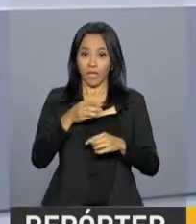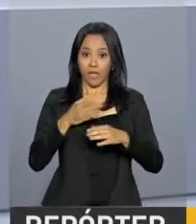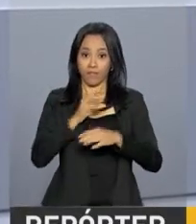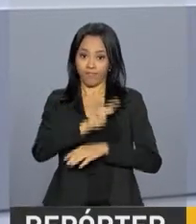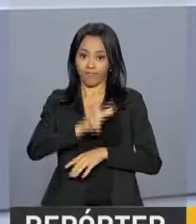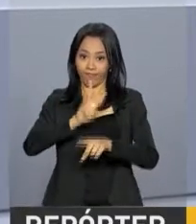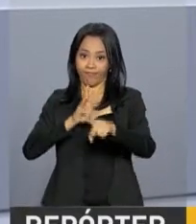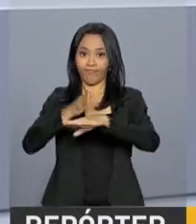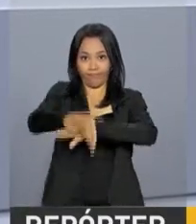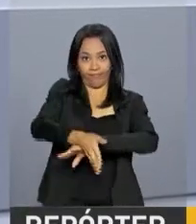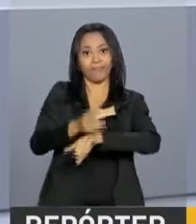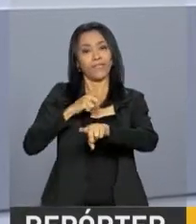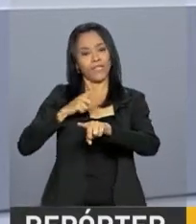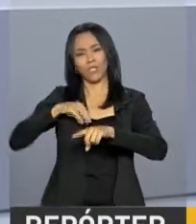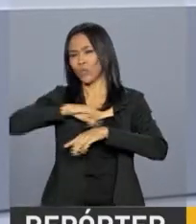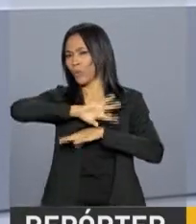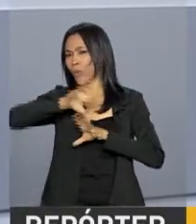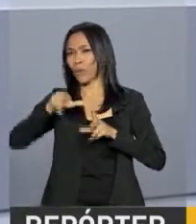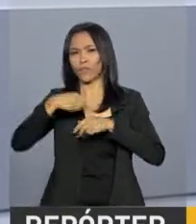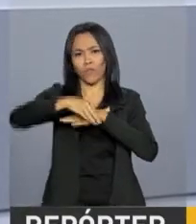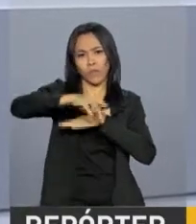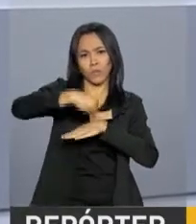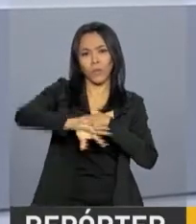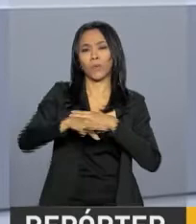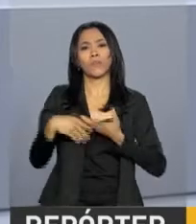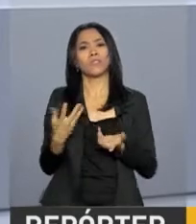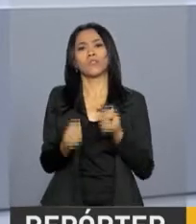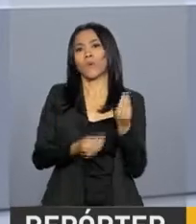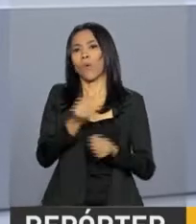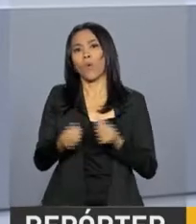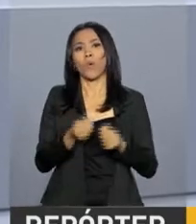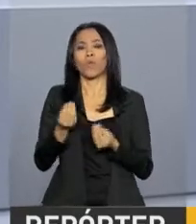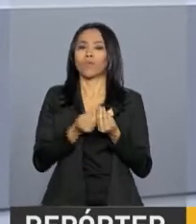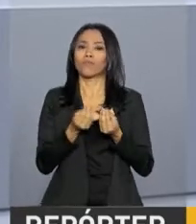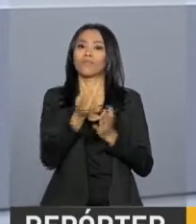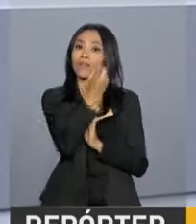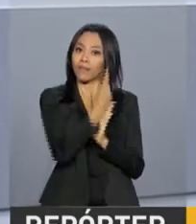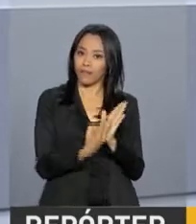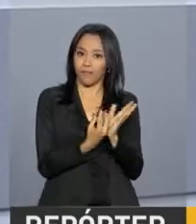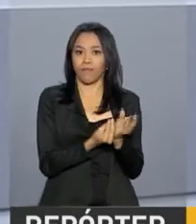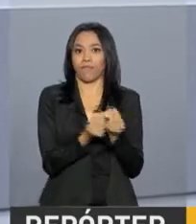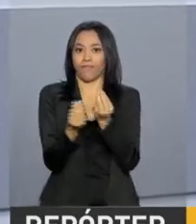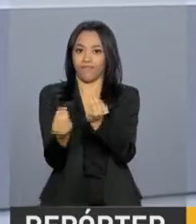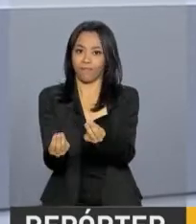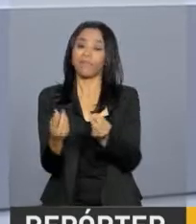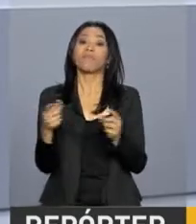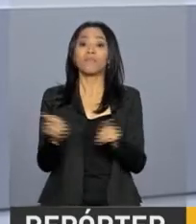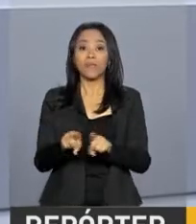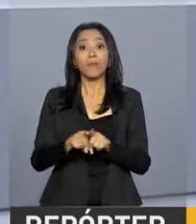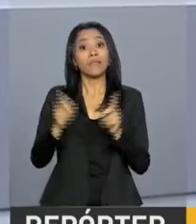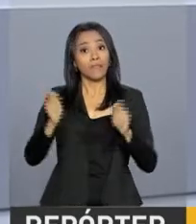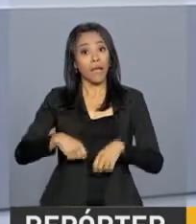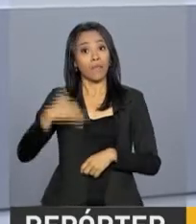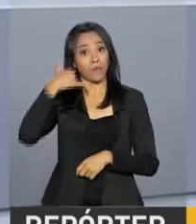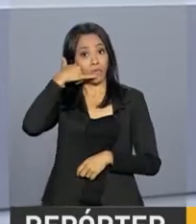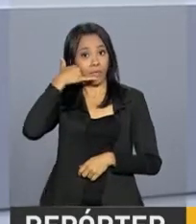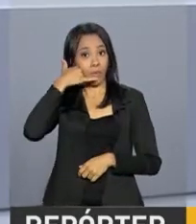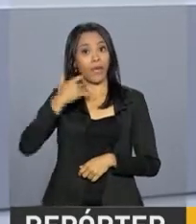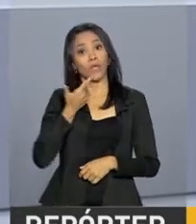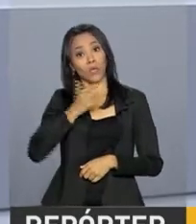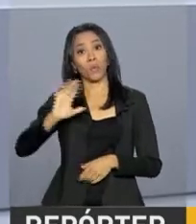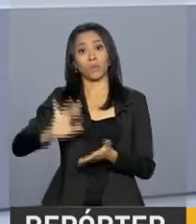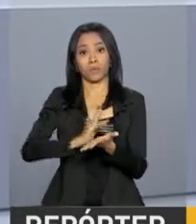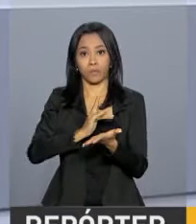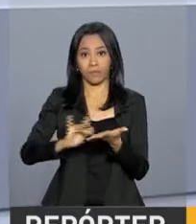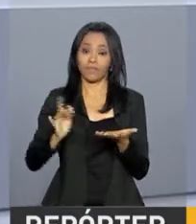todas as informações e os programas necessários para fazer a prestação de contas também é possível declarar pelo celular e outros dispositivos